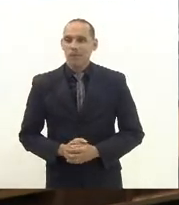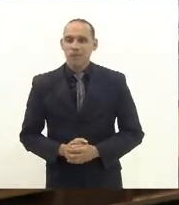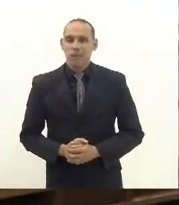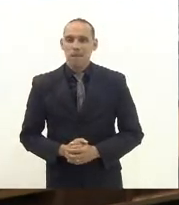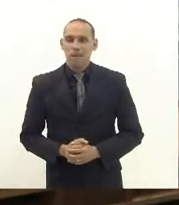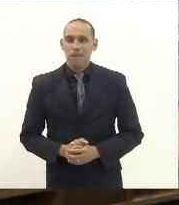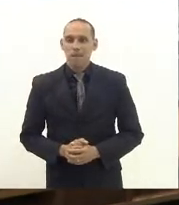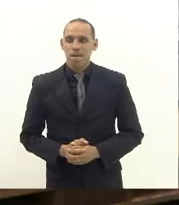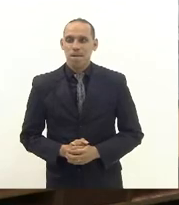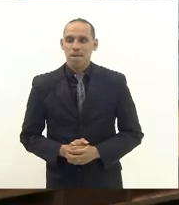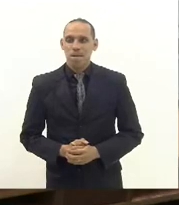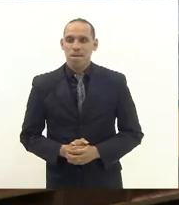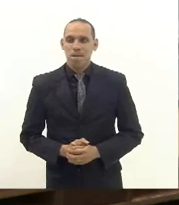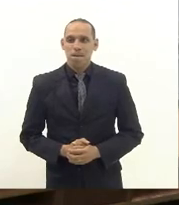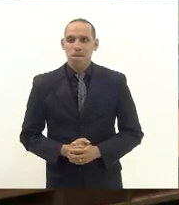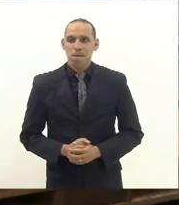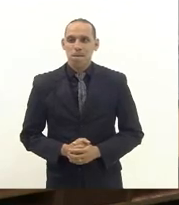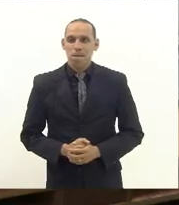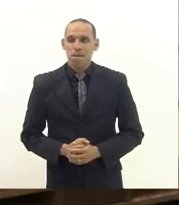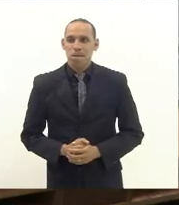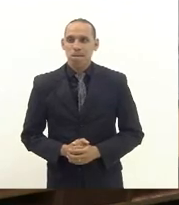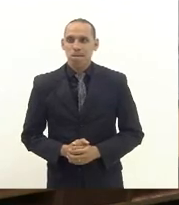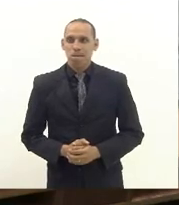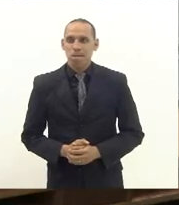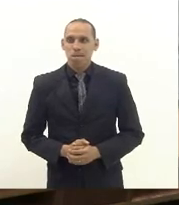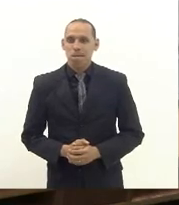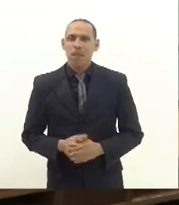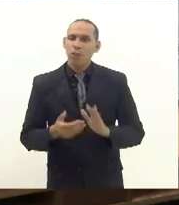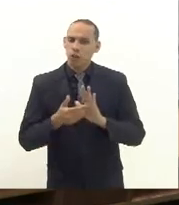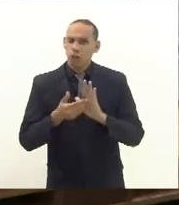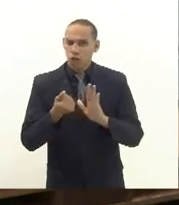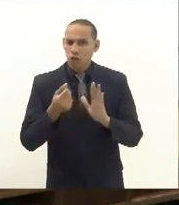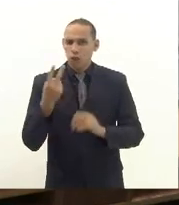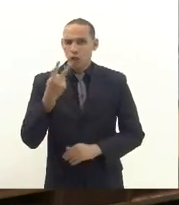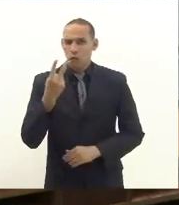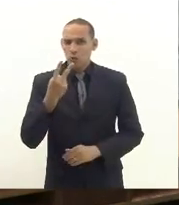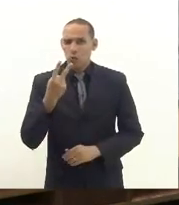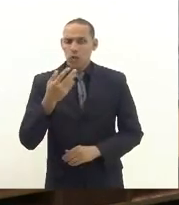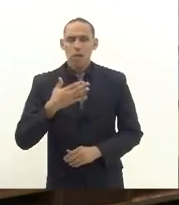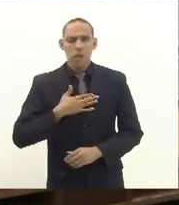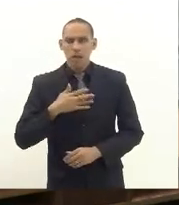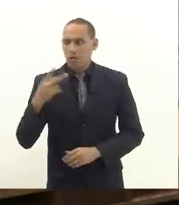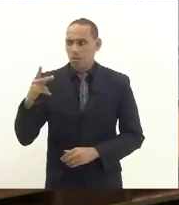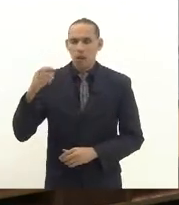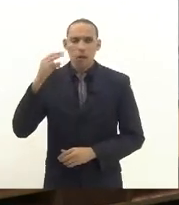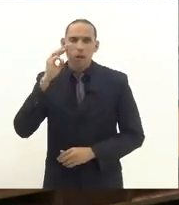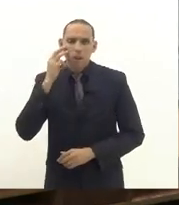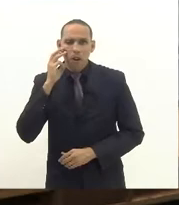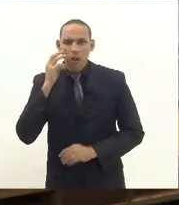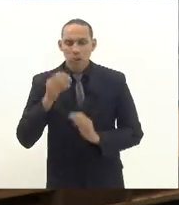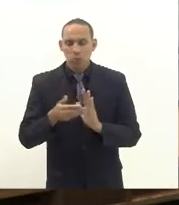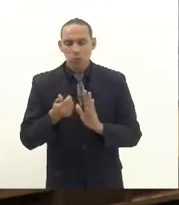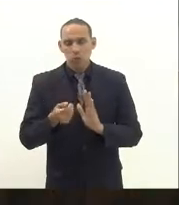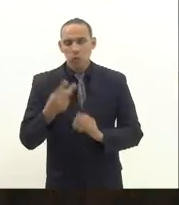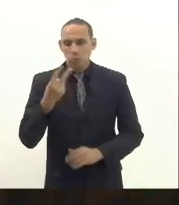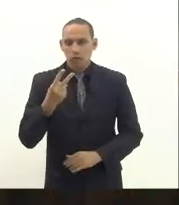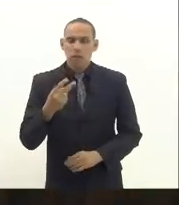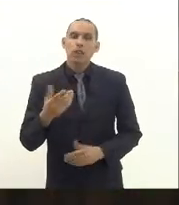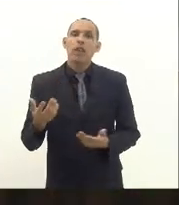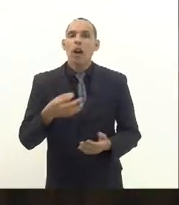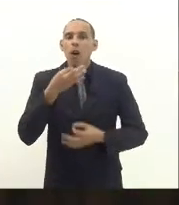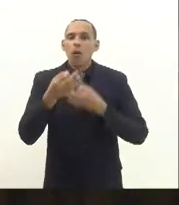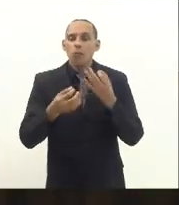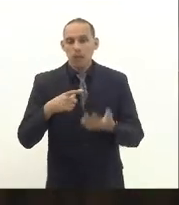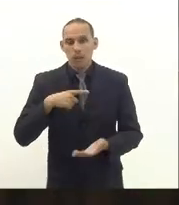E aí nós vamos retirar as duas é minha e do Valdete então com os